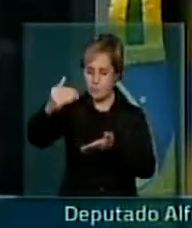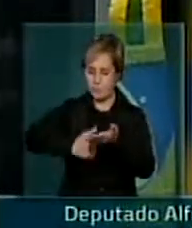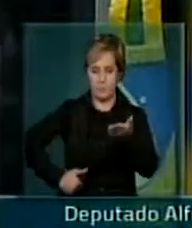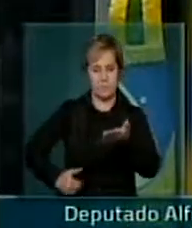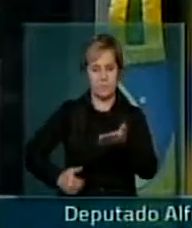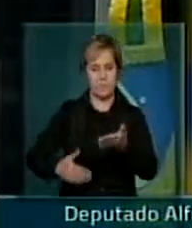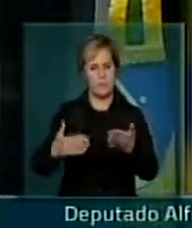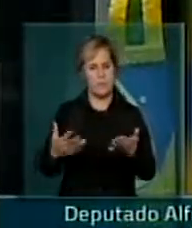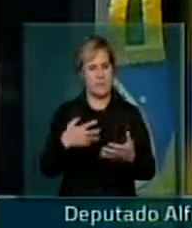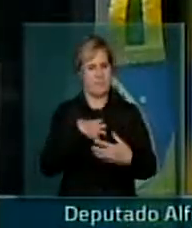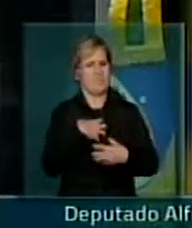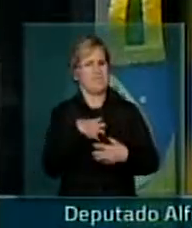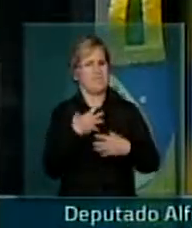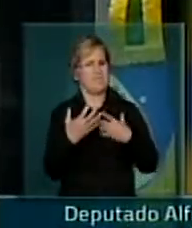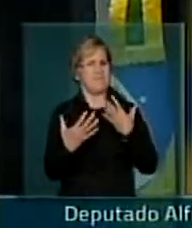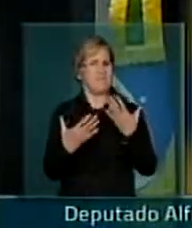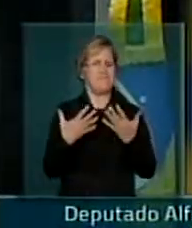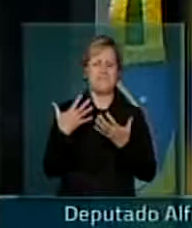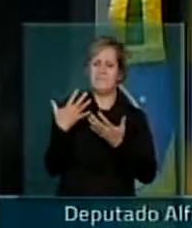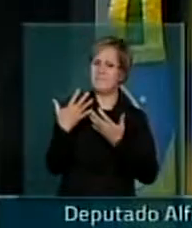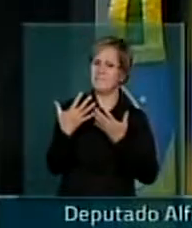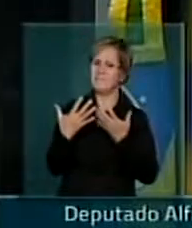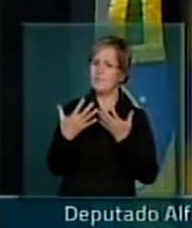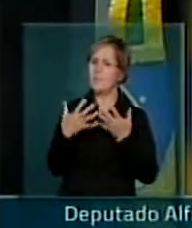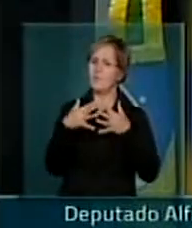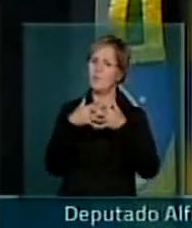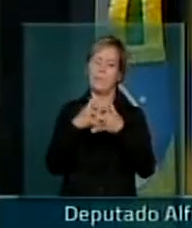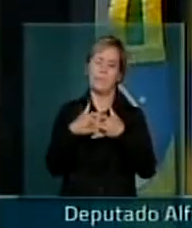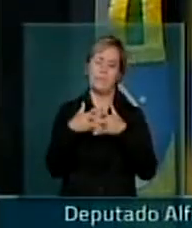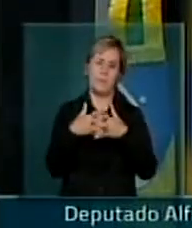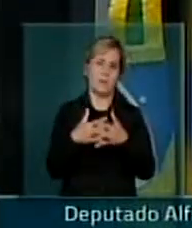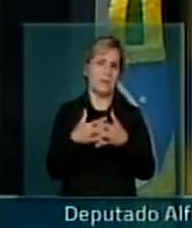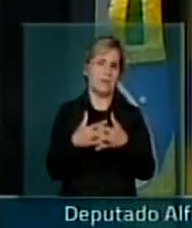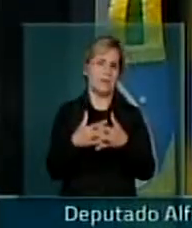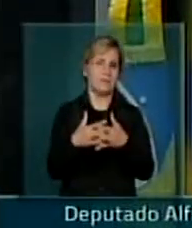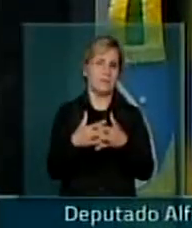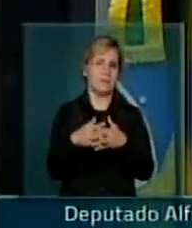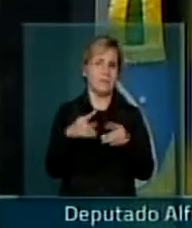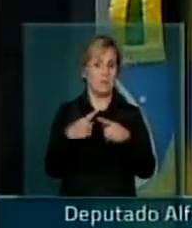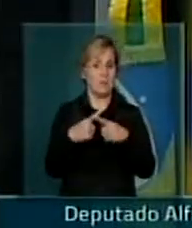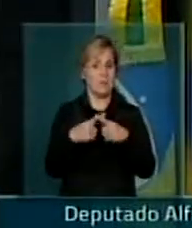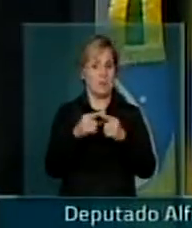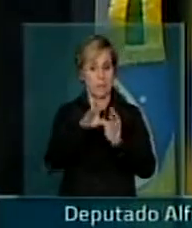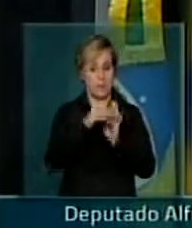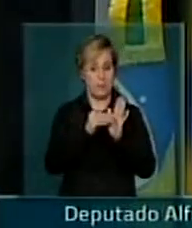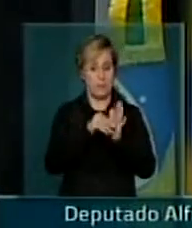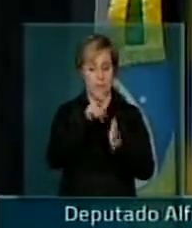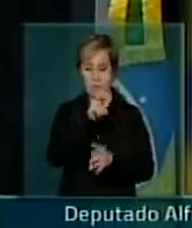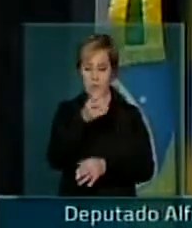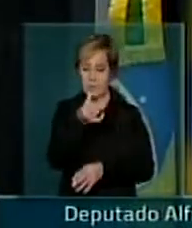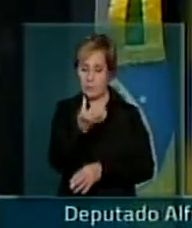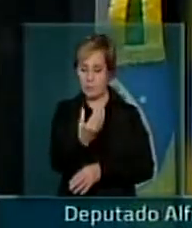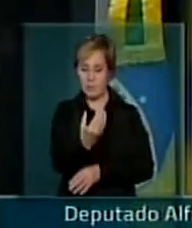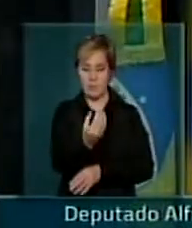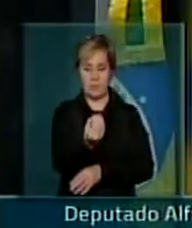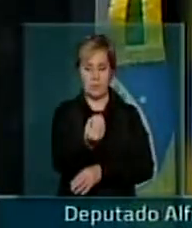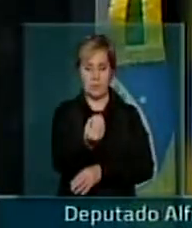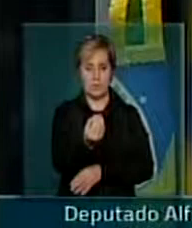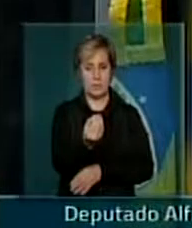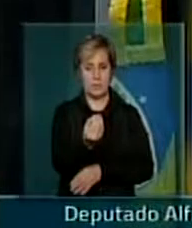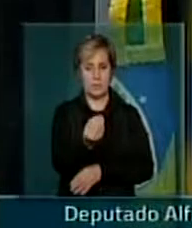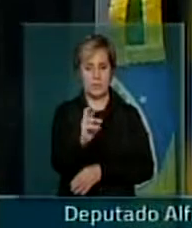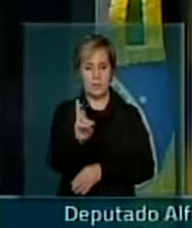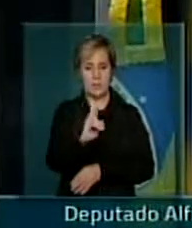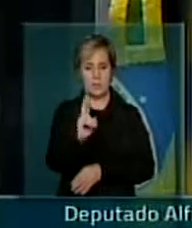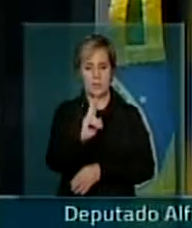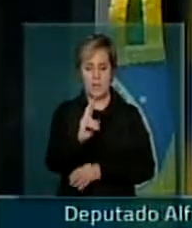cria uma situação extremamente complicada, porque a emenda de 560 proposta